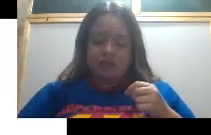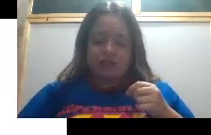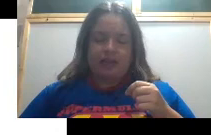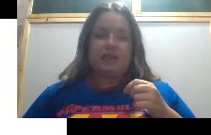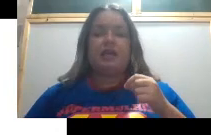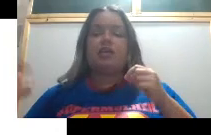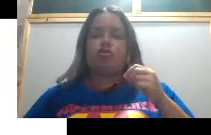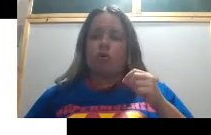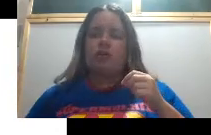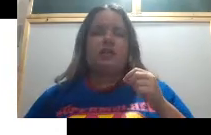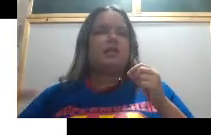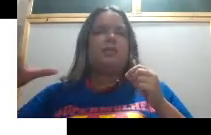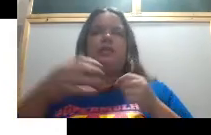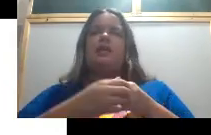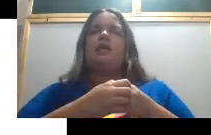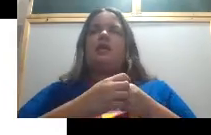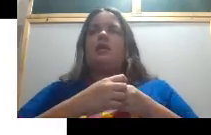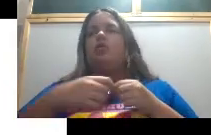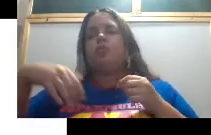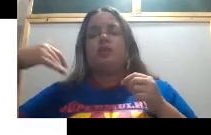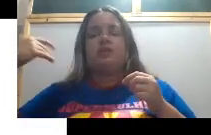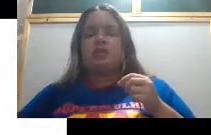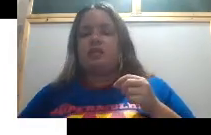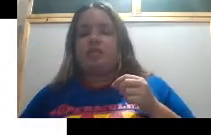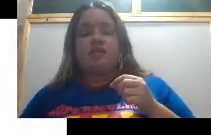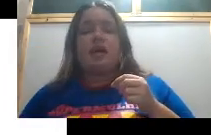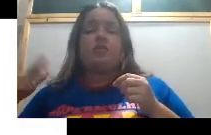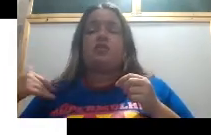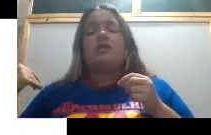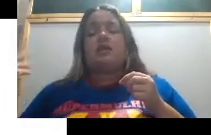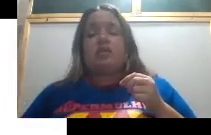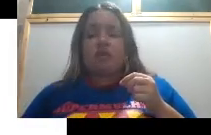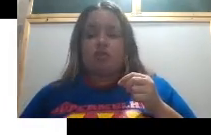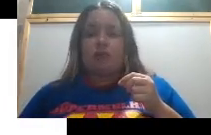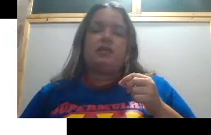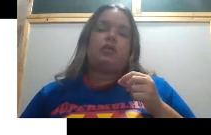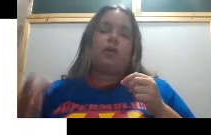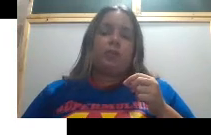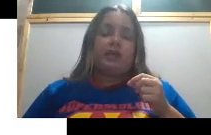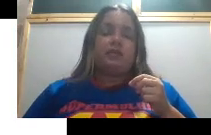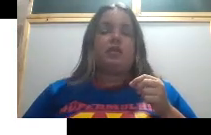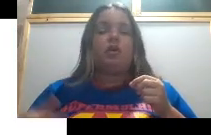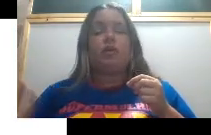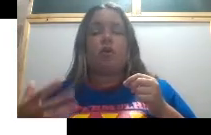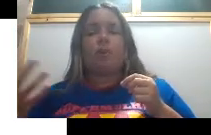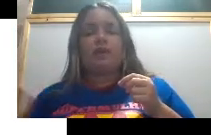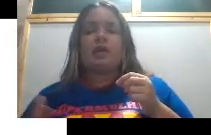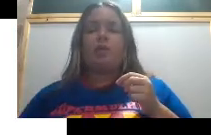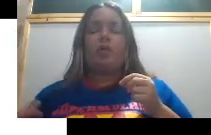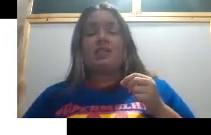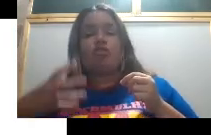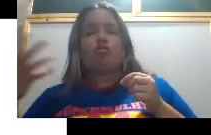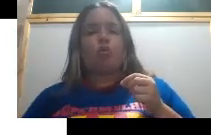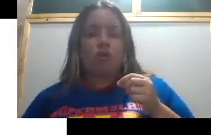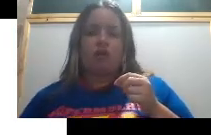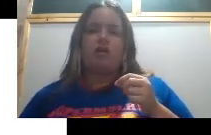e a gente vai escolhe né Sempre tem os políticos adversários infelizmente atualmente o que